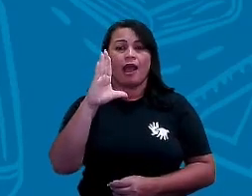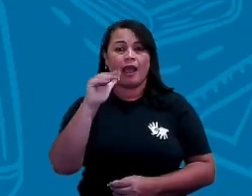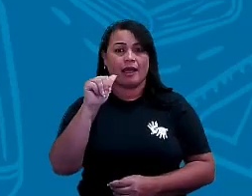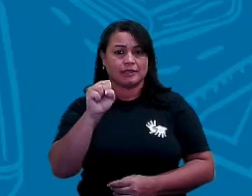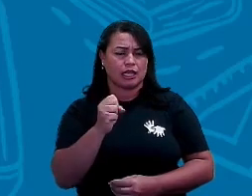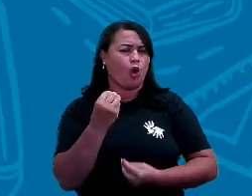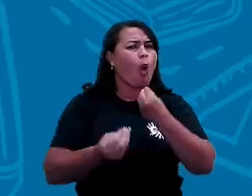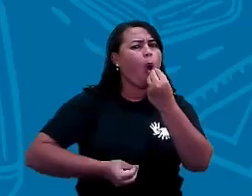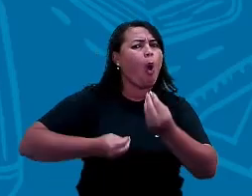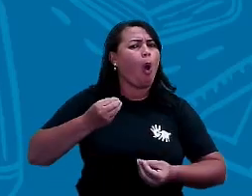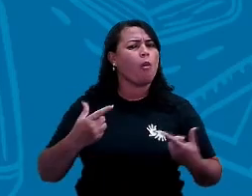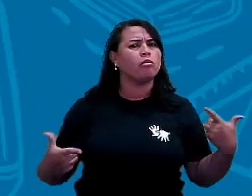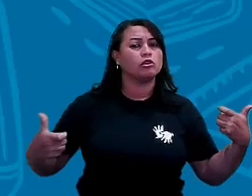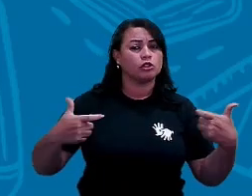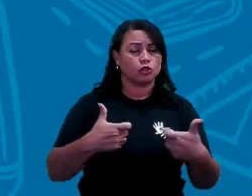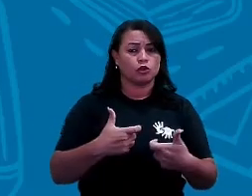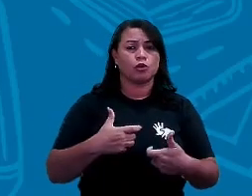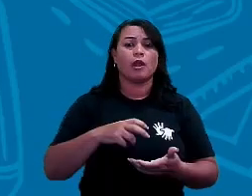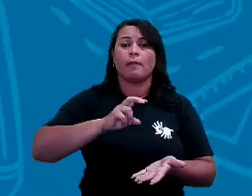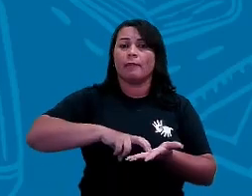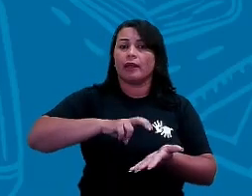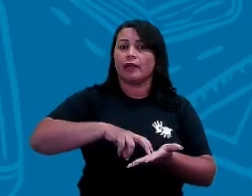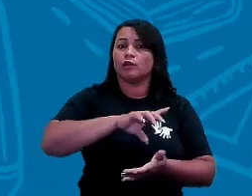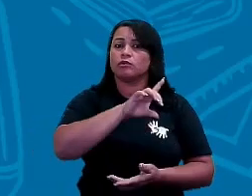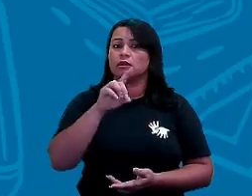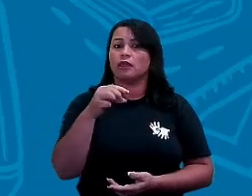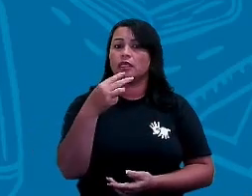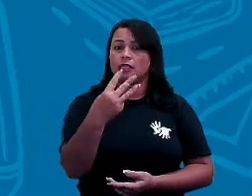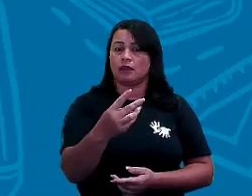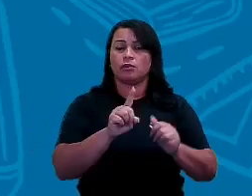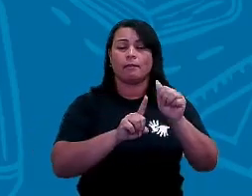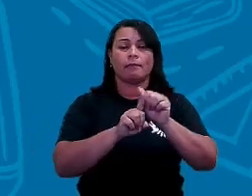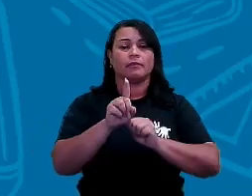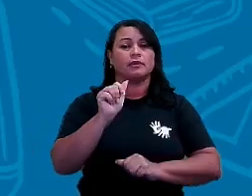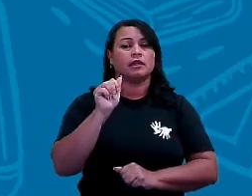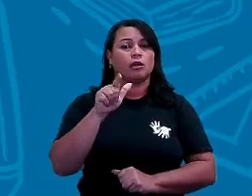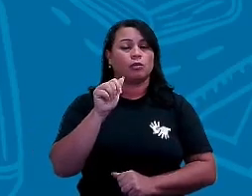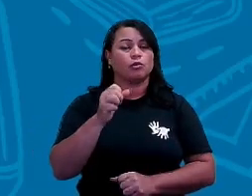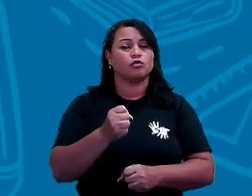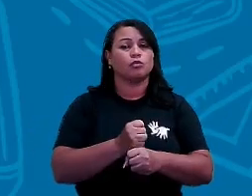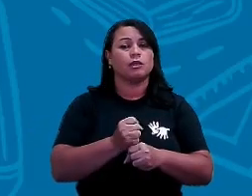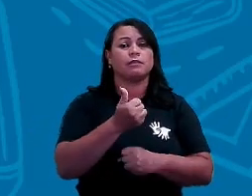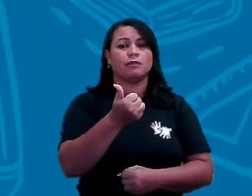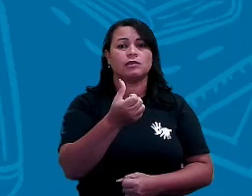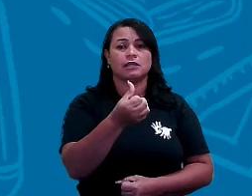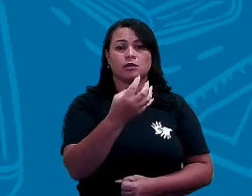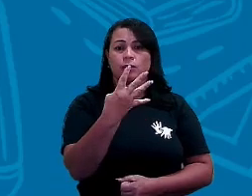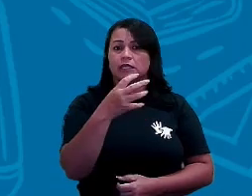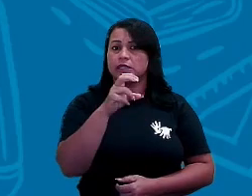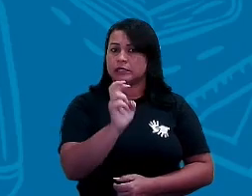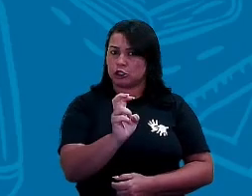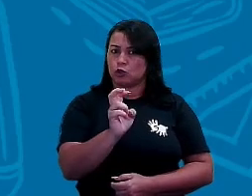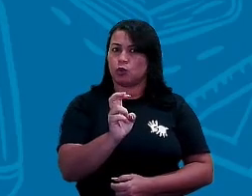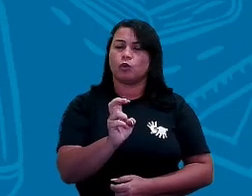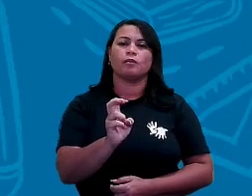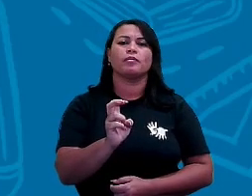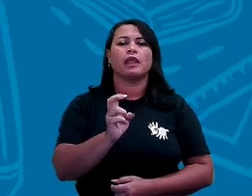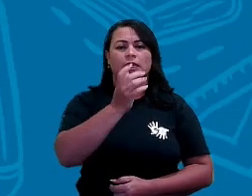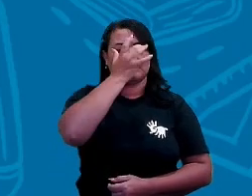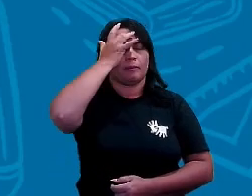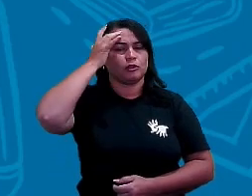batalha? Na manhã do dia 3 de agosto de 1645, as